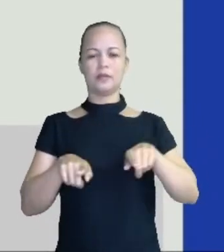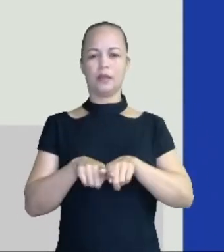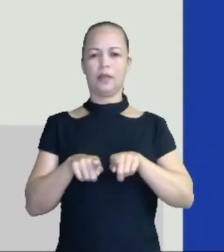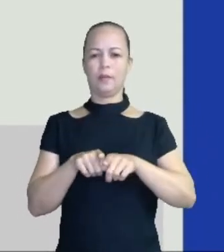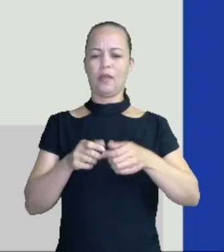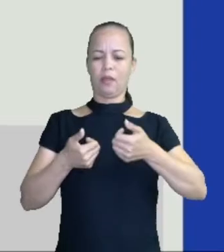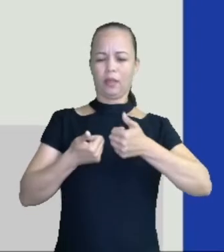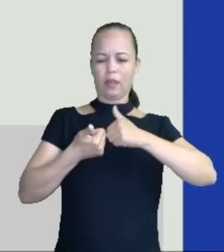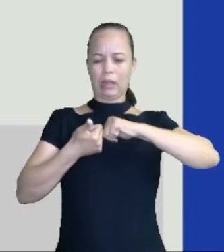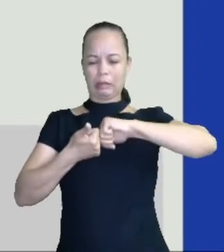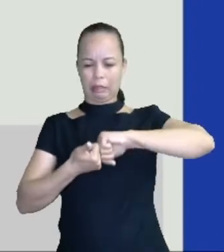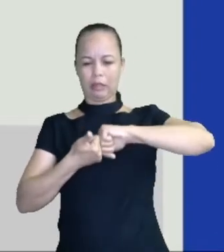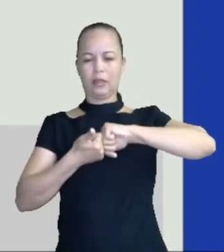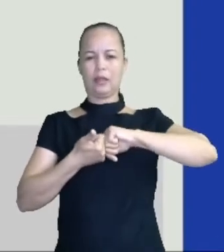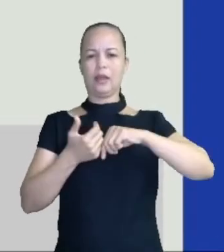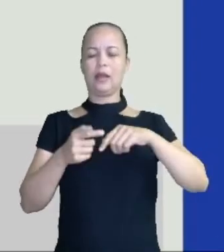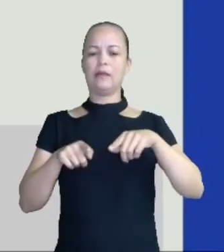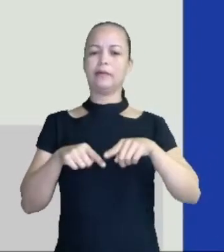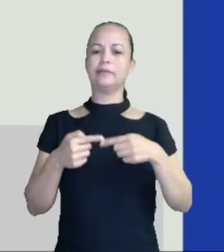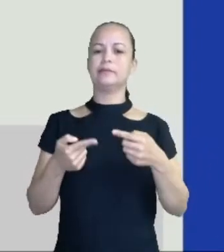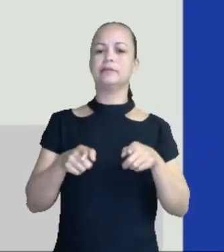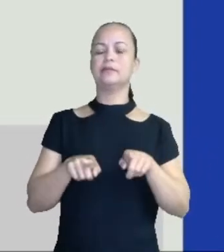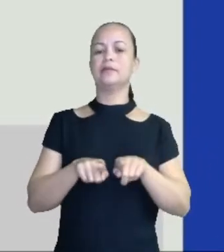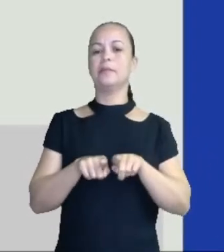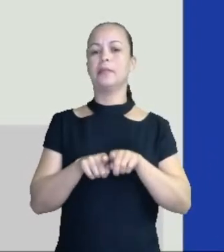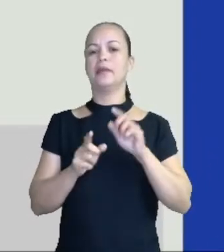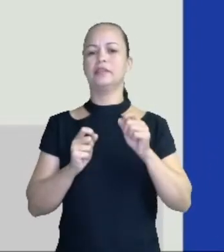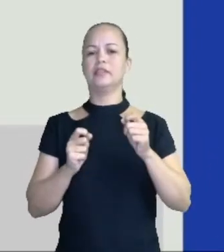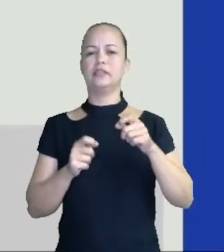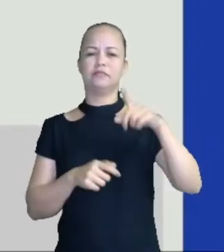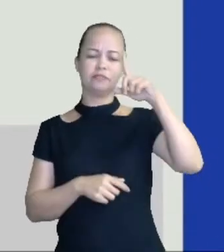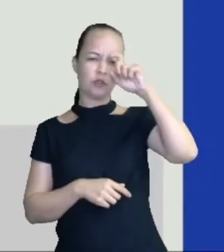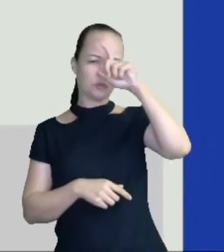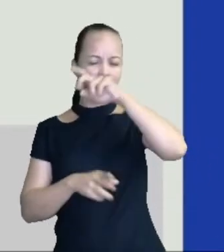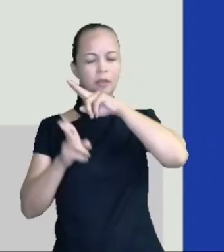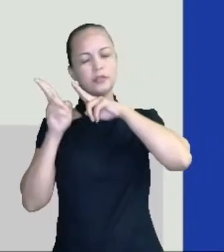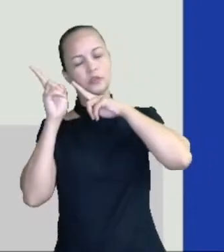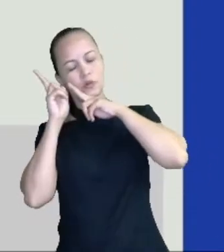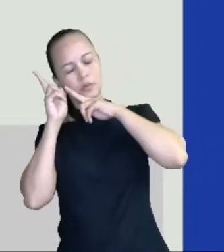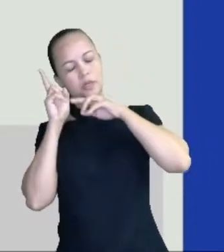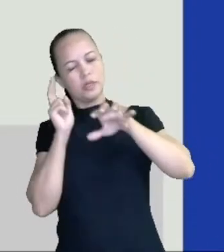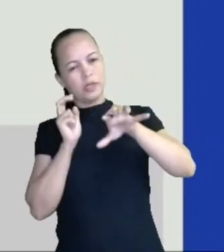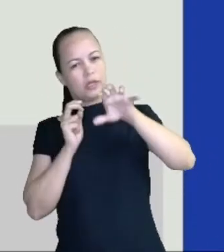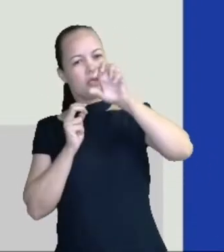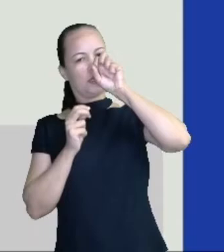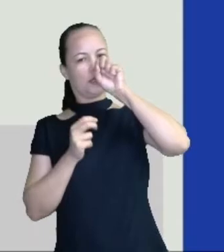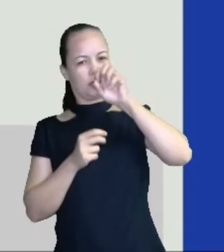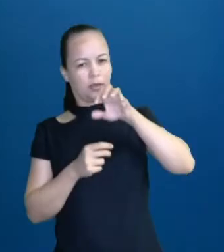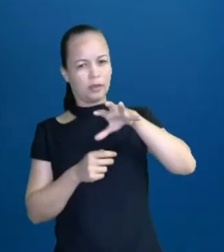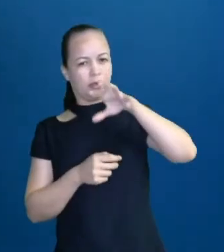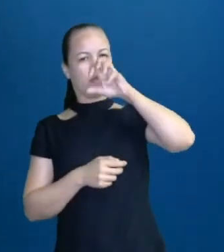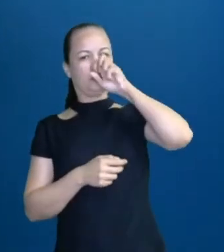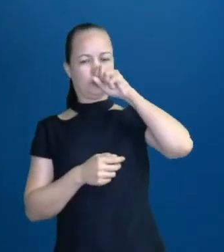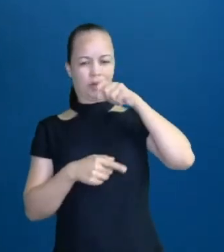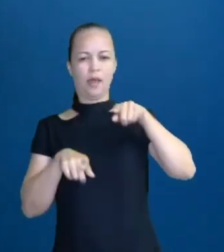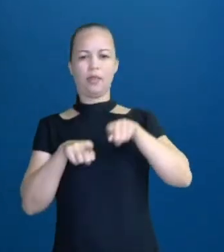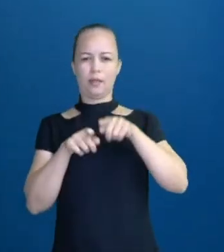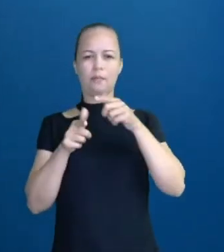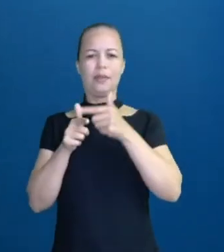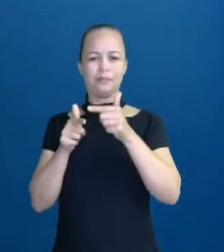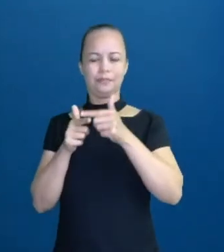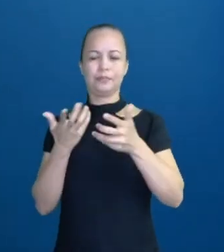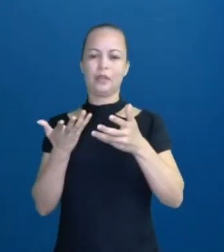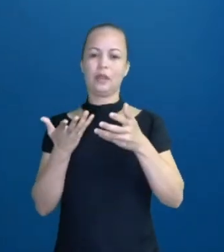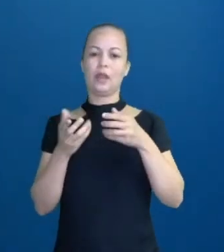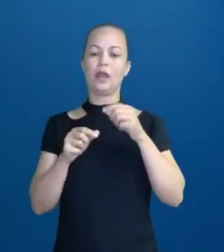comprometido, fragilizado, além também de dificuldades em dormir e respirar, né? Através de um processo, de um probleminha que a